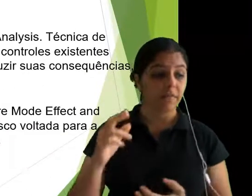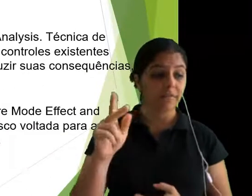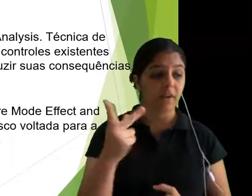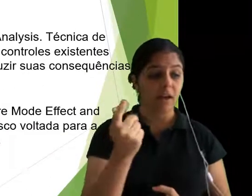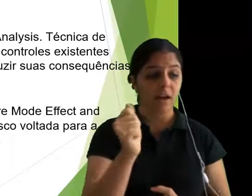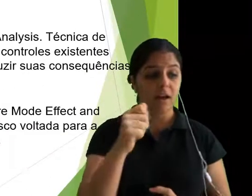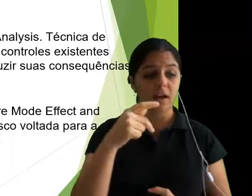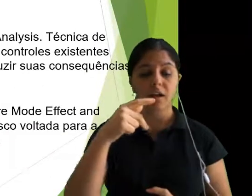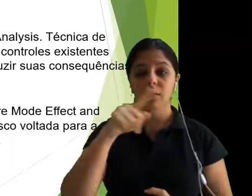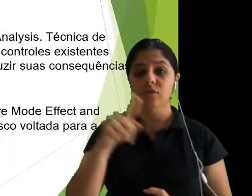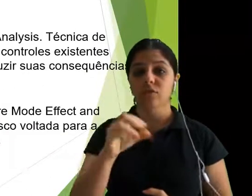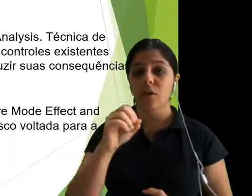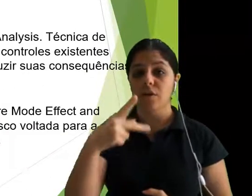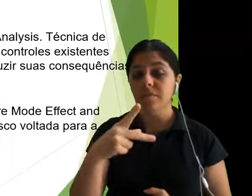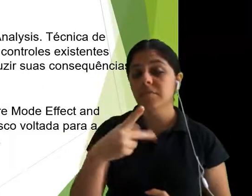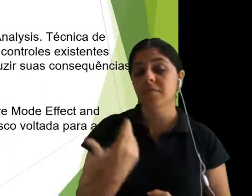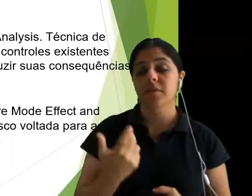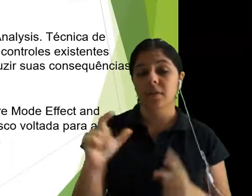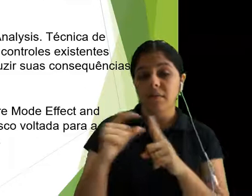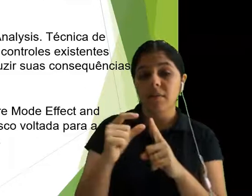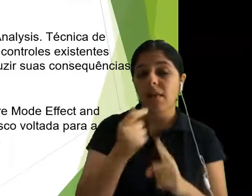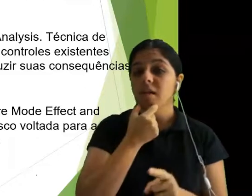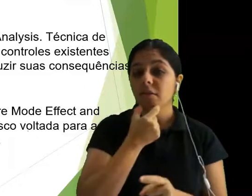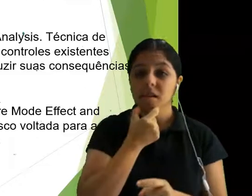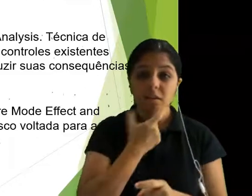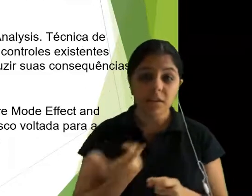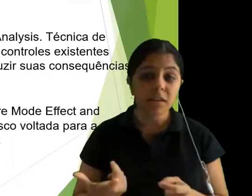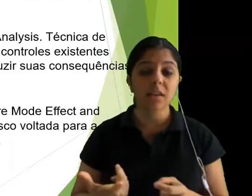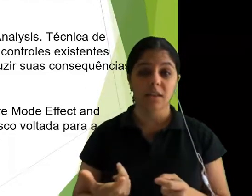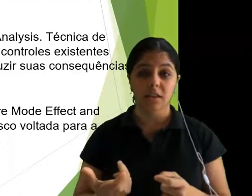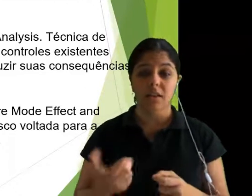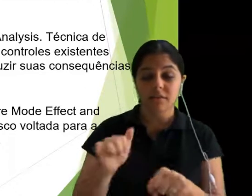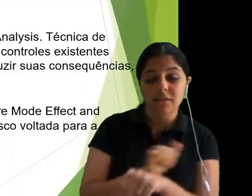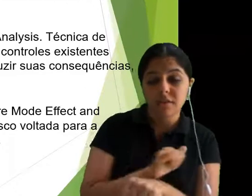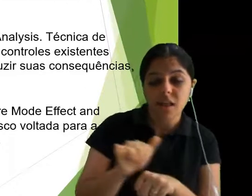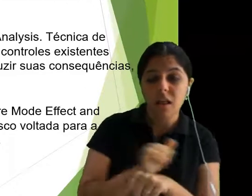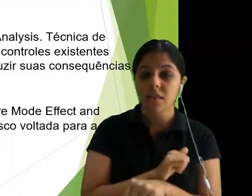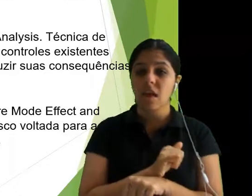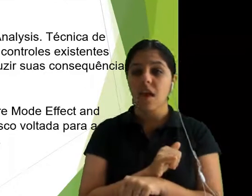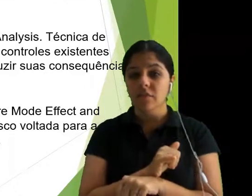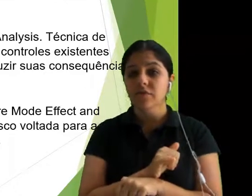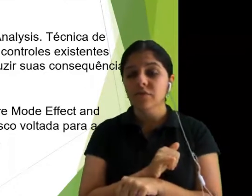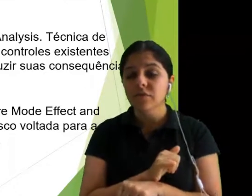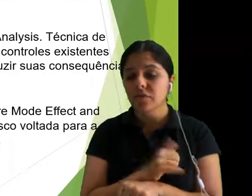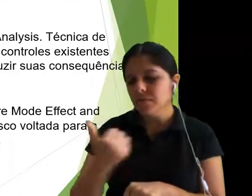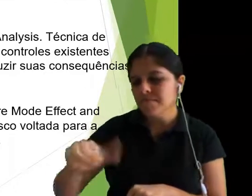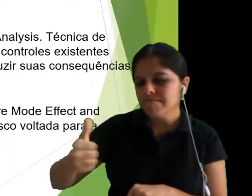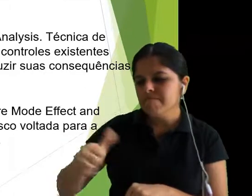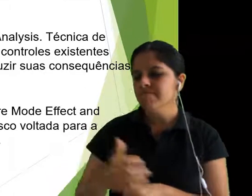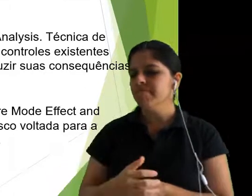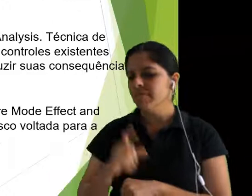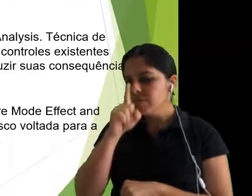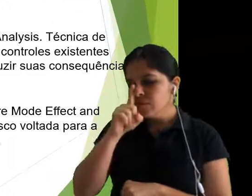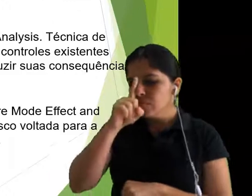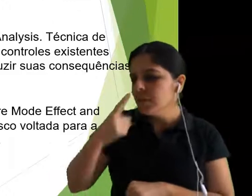é a abreviação do inglês para Hazard and Operability Studies. Então, é uma técnica de análise de riscos voltada